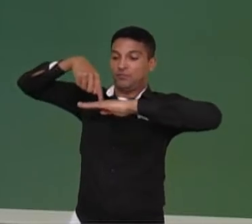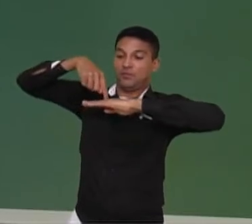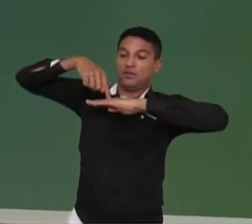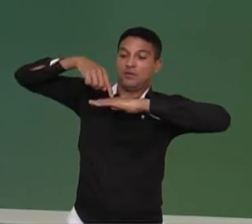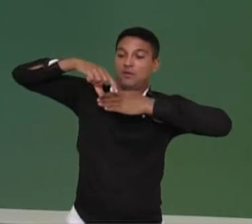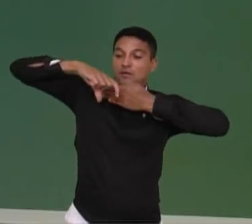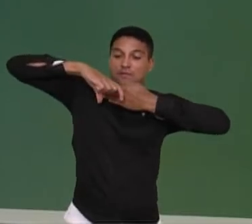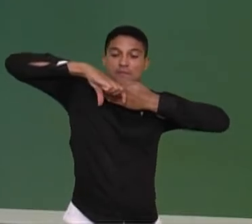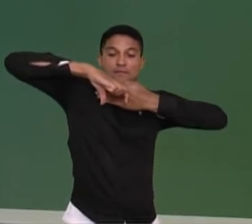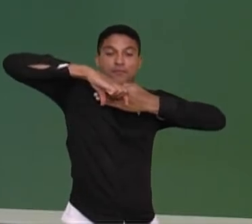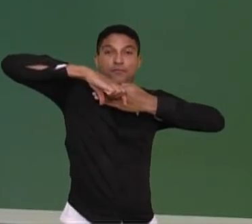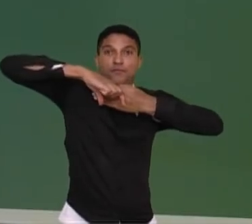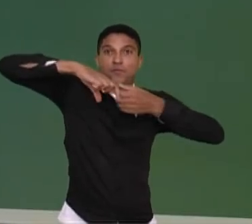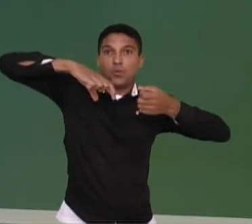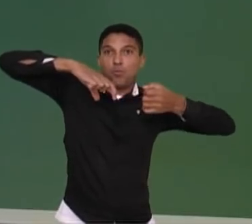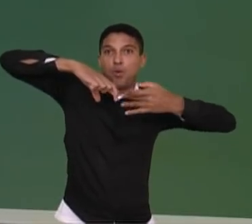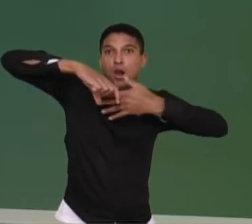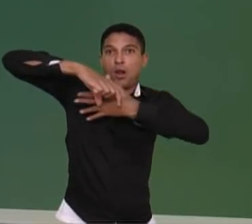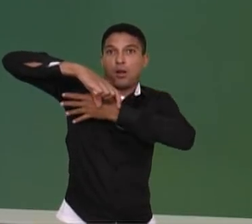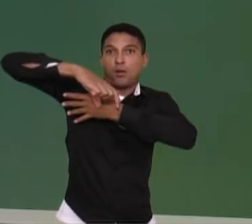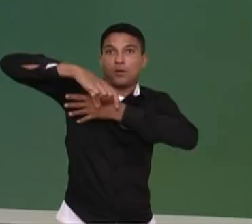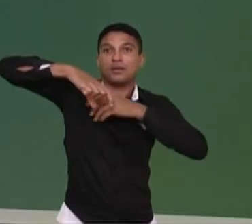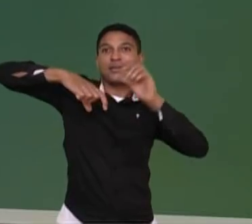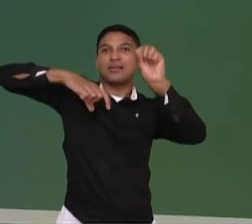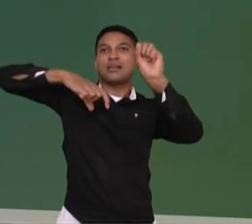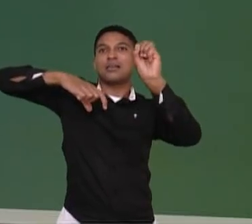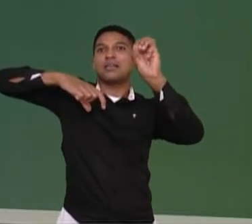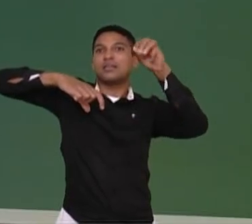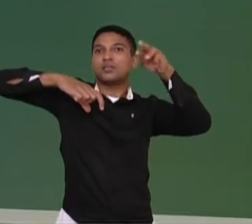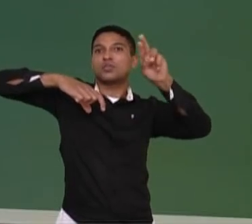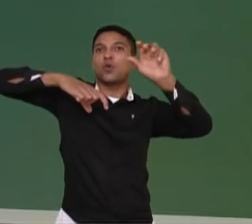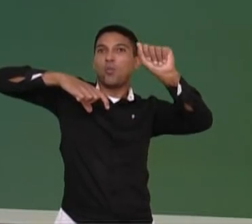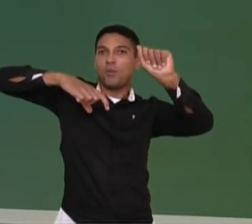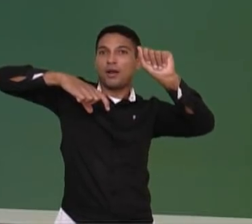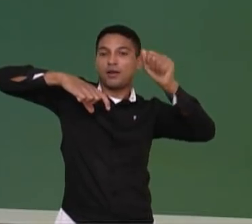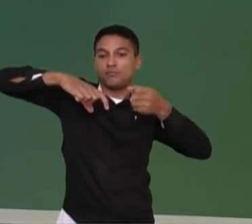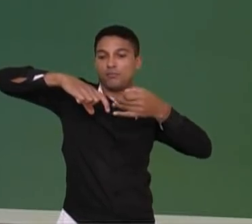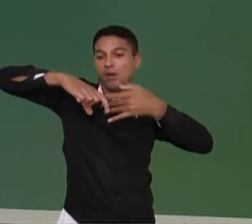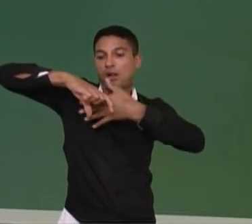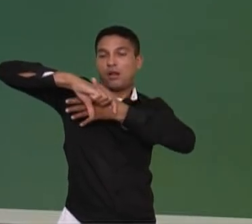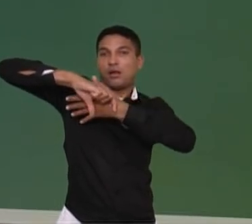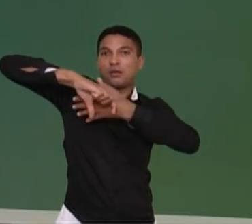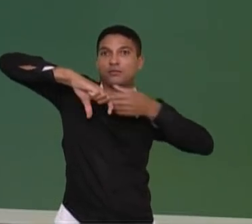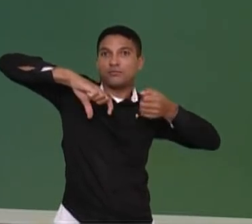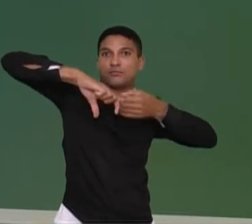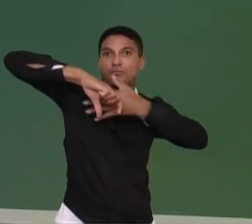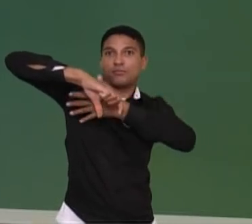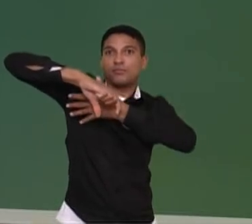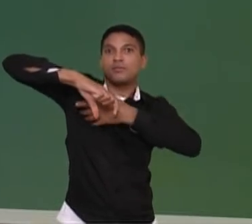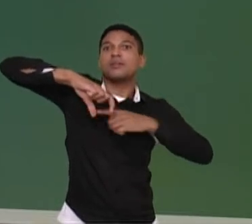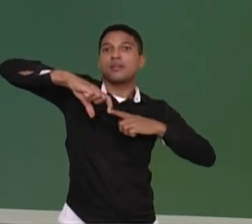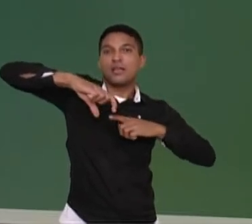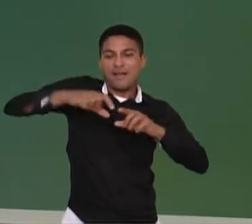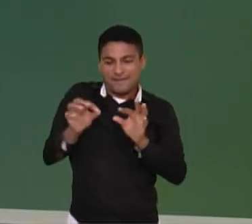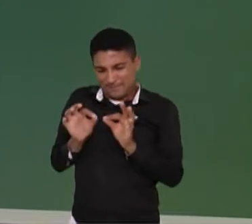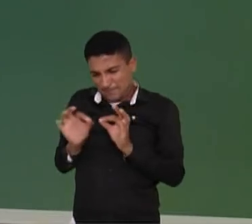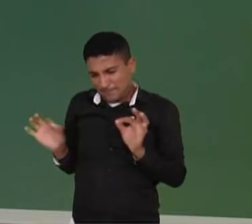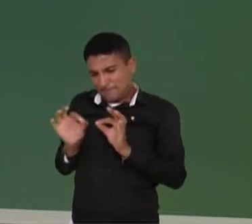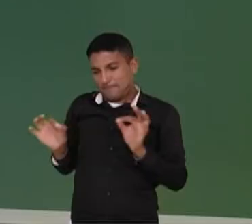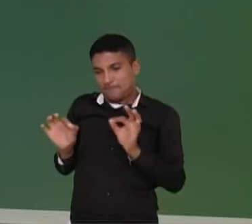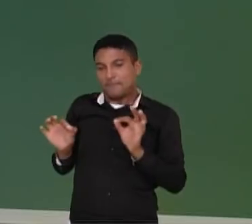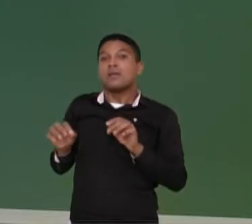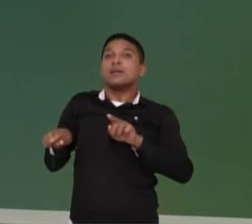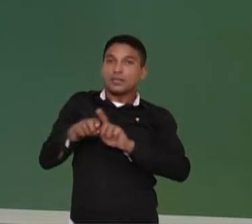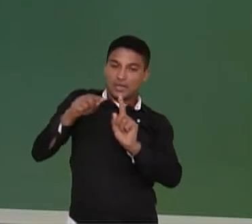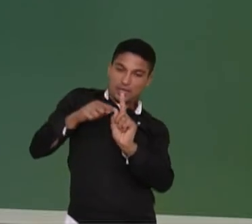Ele falou, bom, o que eu consigo mensurar da pirâmide, né? Consigo medir a sombra dela, a